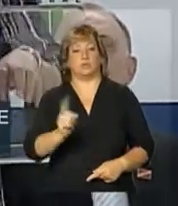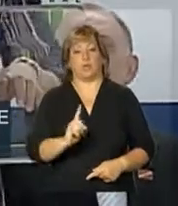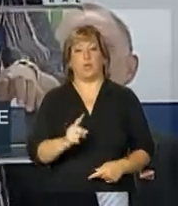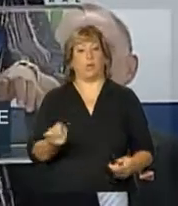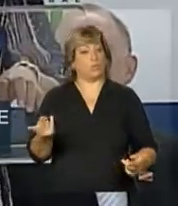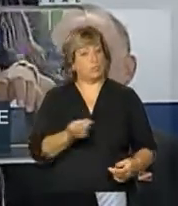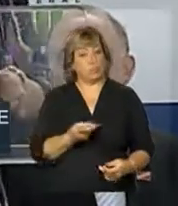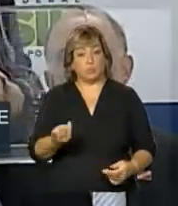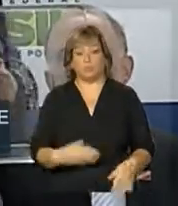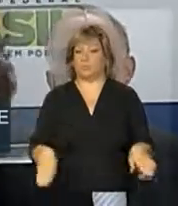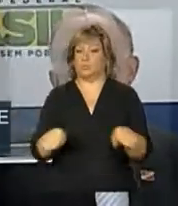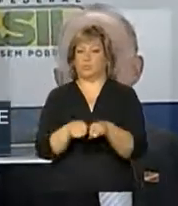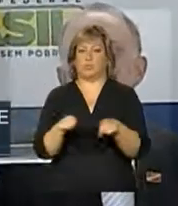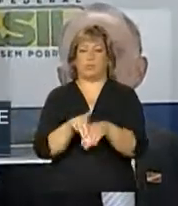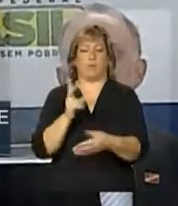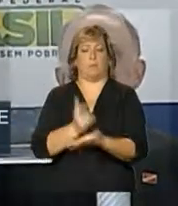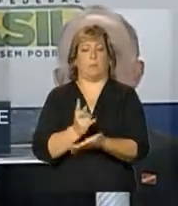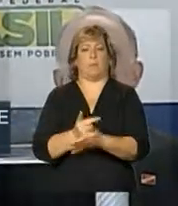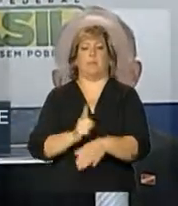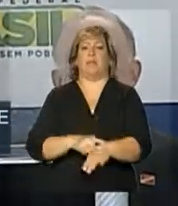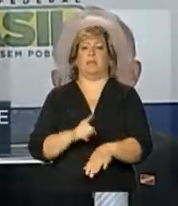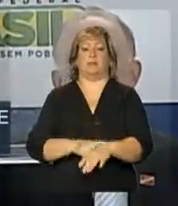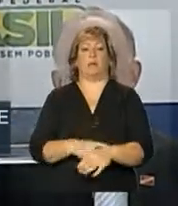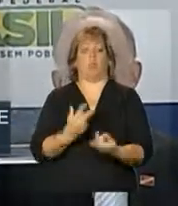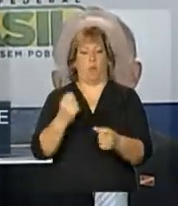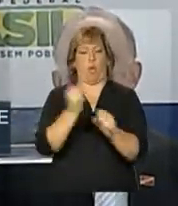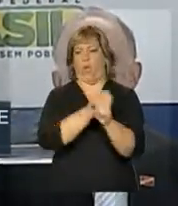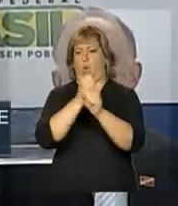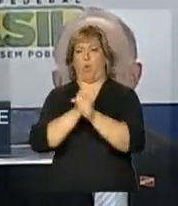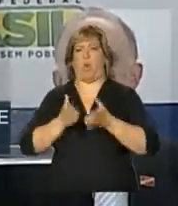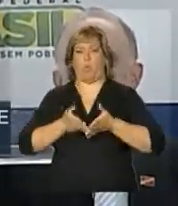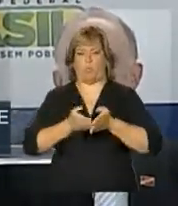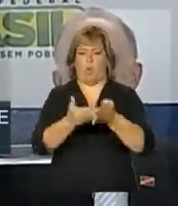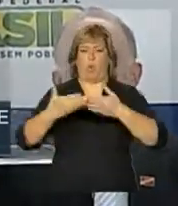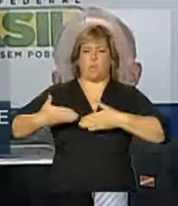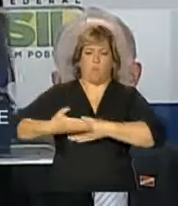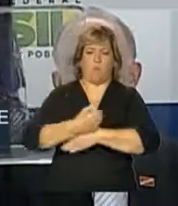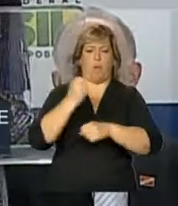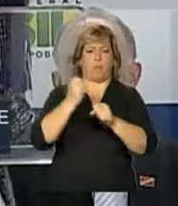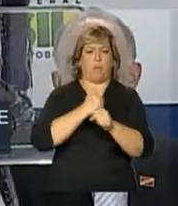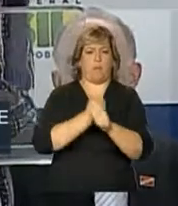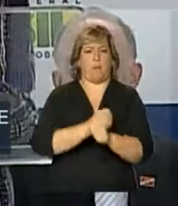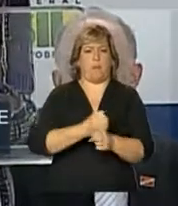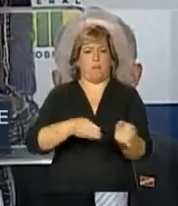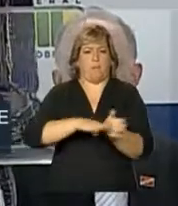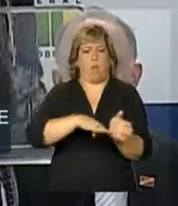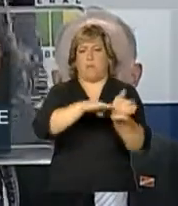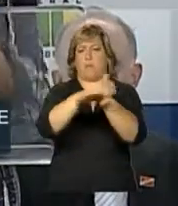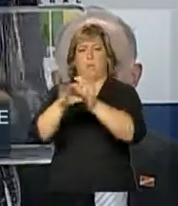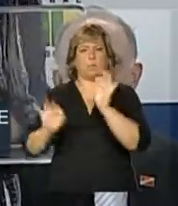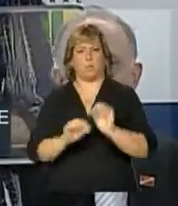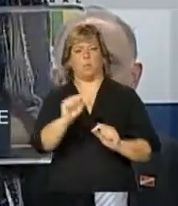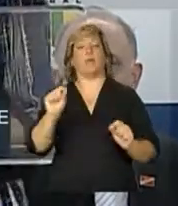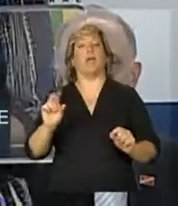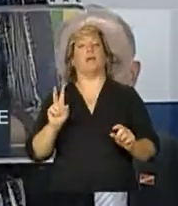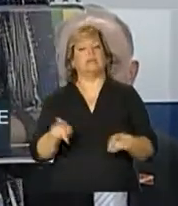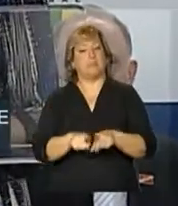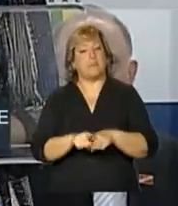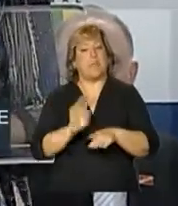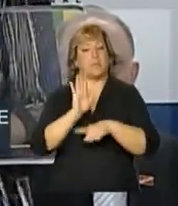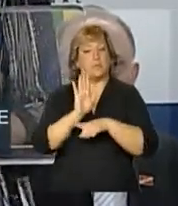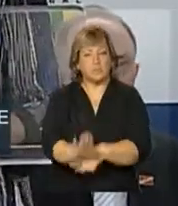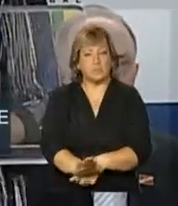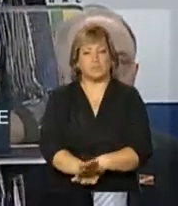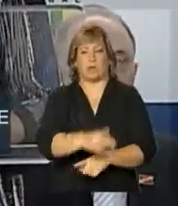ocorrer simultaneamente. Ao mesmo tempo que a gente faz portos, a gente tem de olhar para a população mais pobre desse